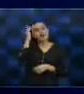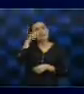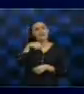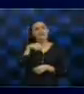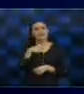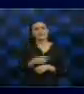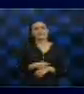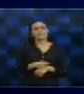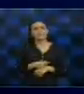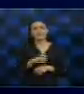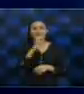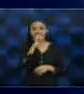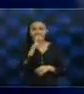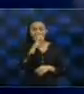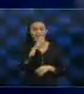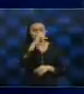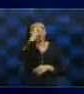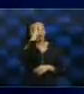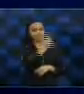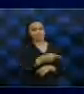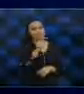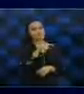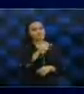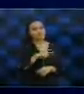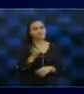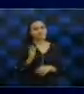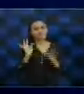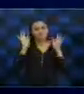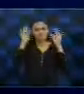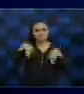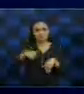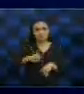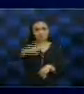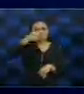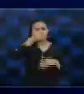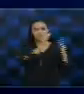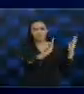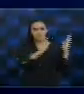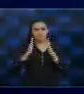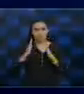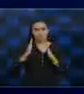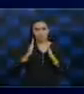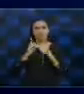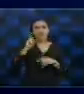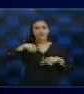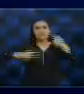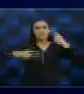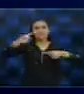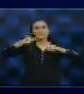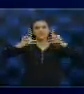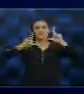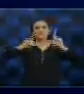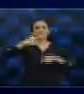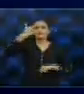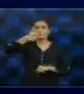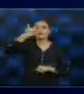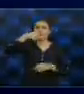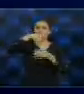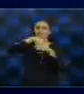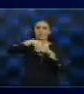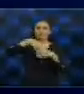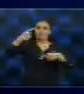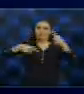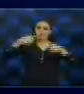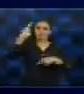essa tempo idade. Esgotado. Aí não é mudança. Encerramos aqui o primeiro bloco do primeiro debate na TV para o segundo turno das eleições aqui